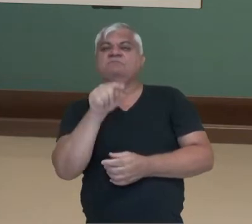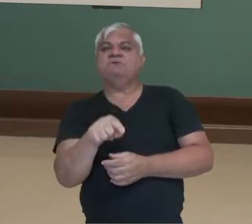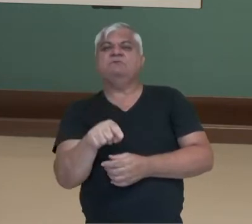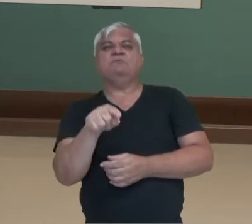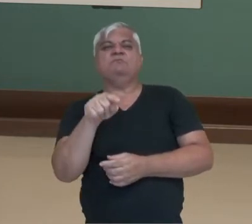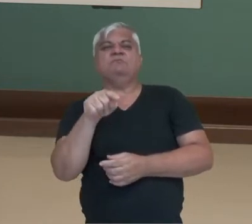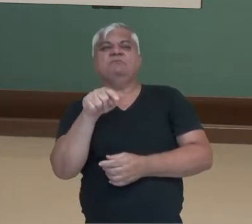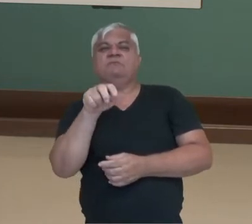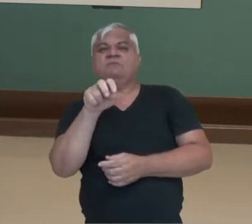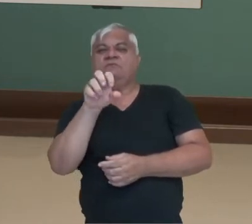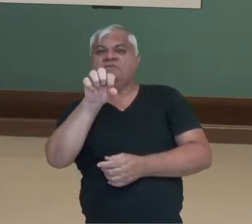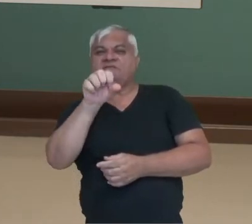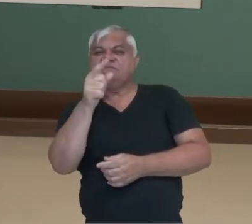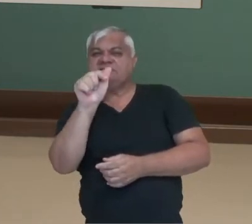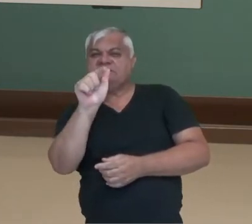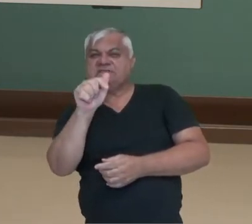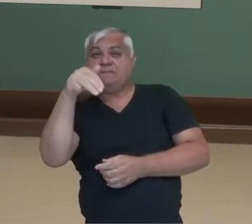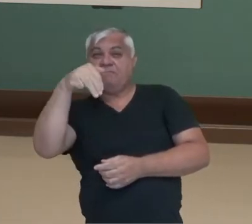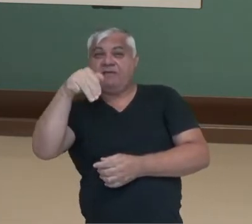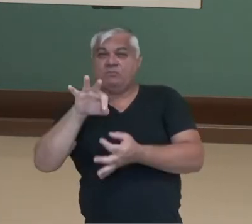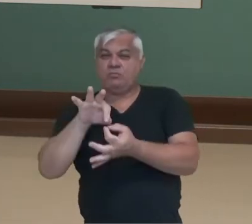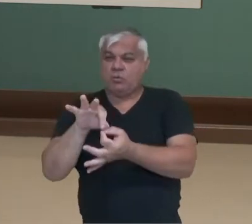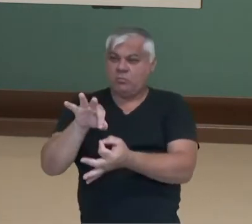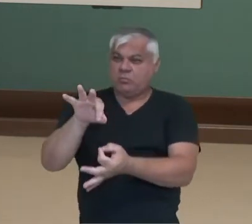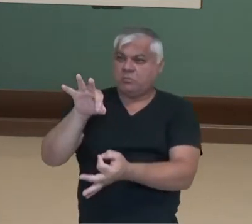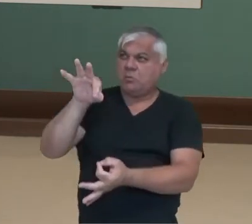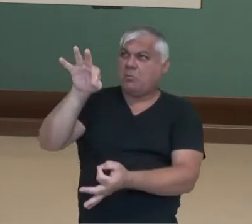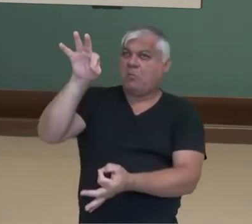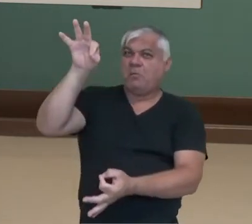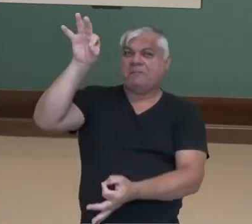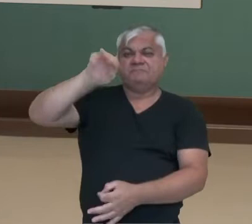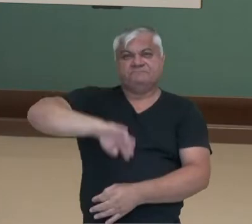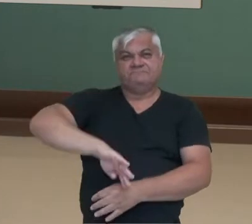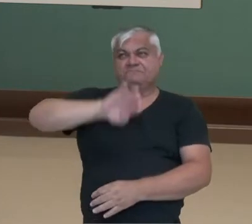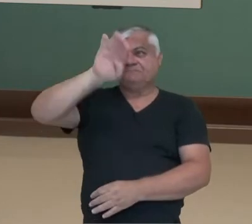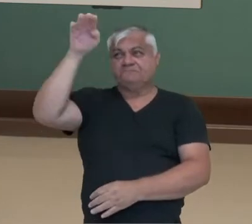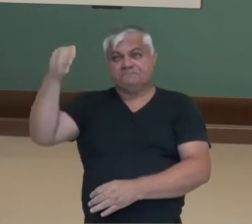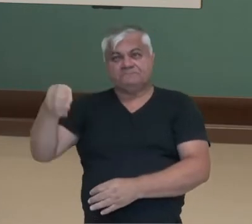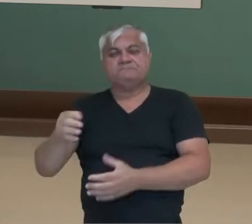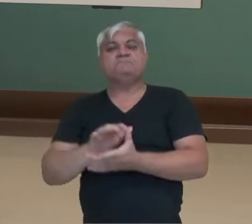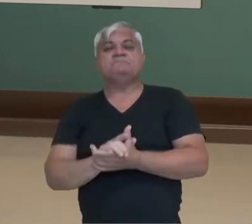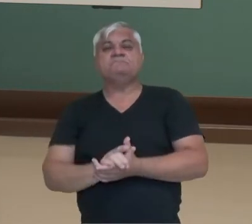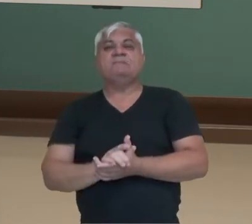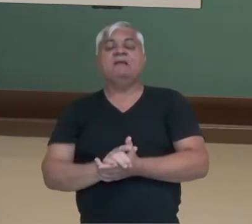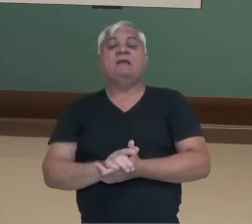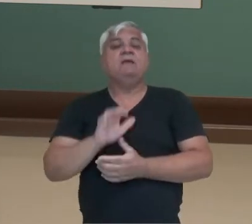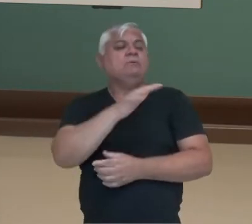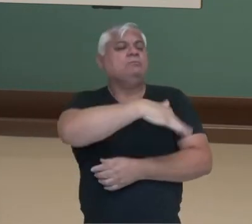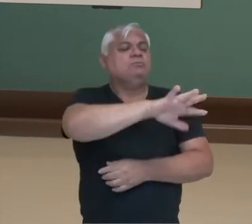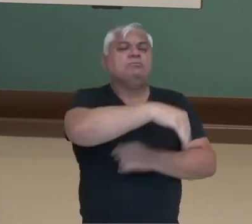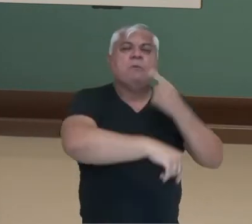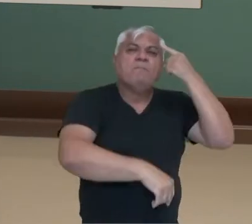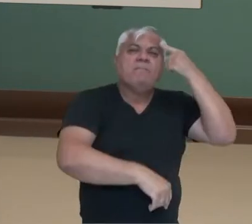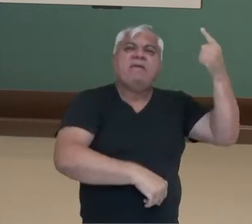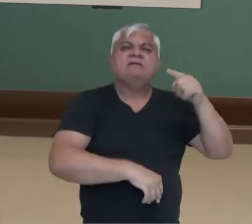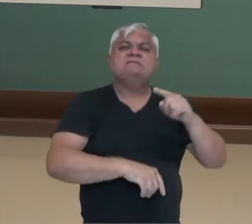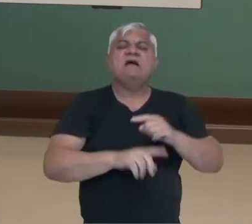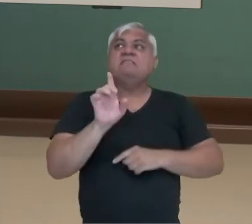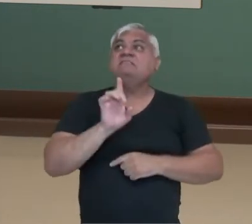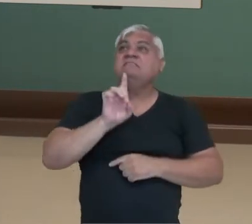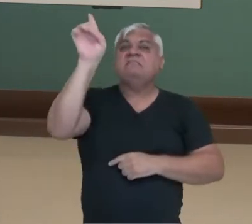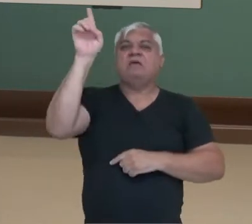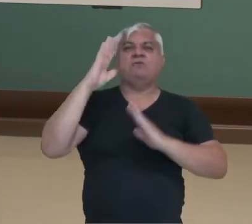lá, 2.917 metros. E o pessoal achava que os deuses viviam nessa parte mais alta do Monte